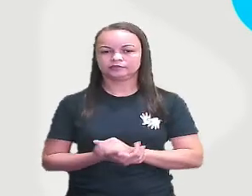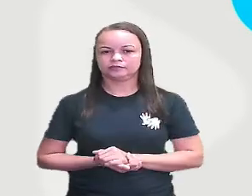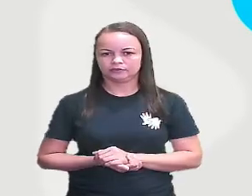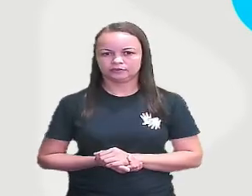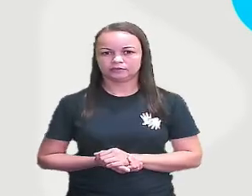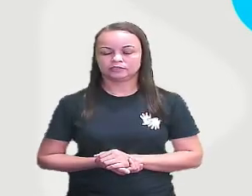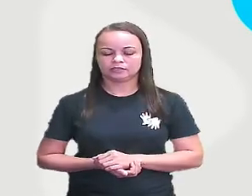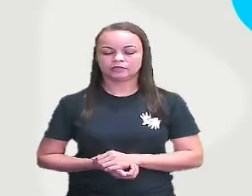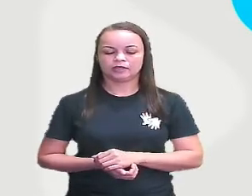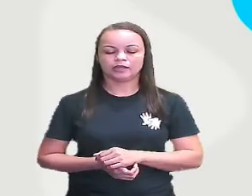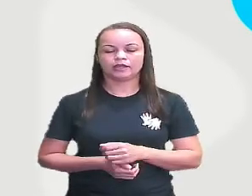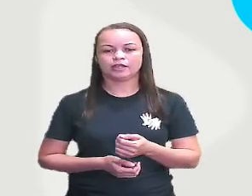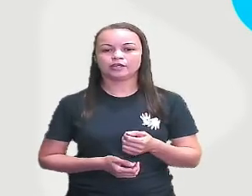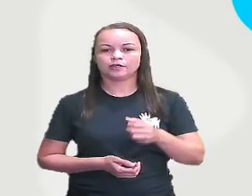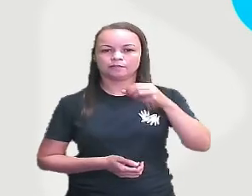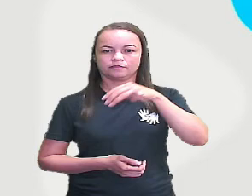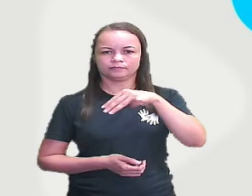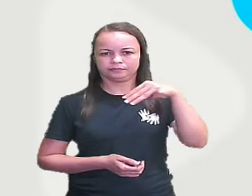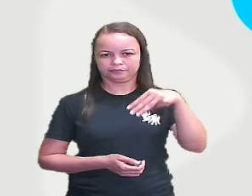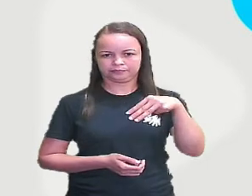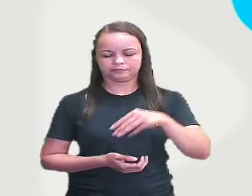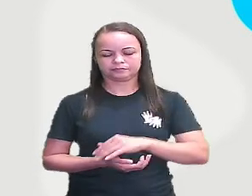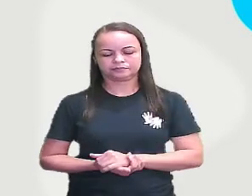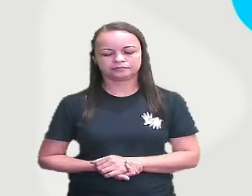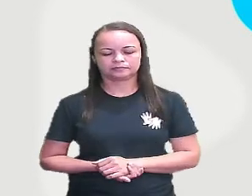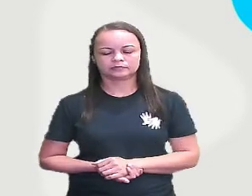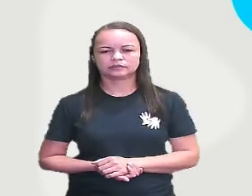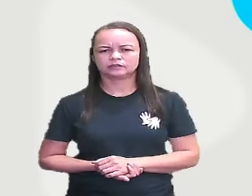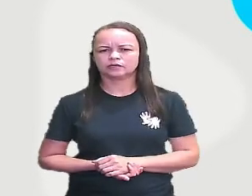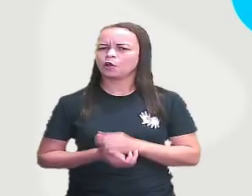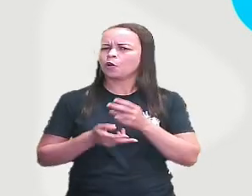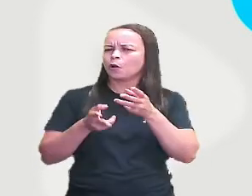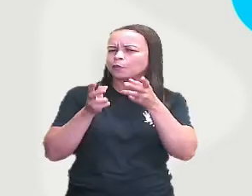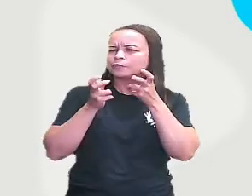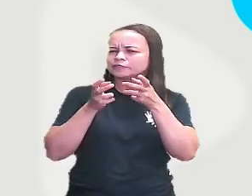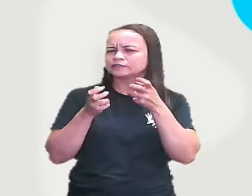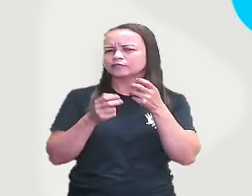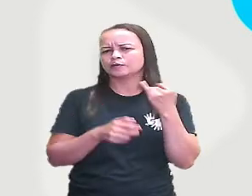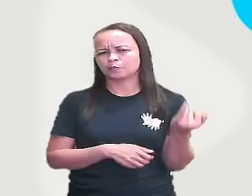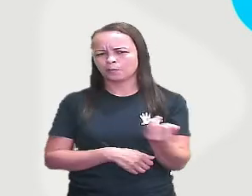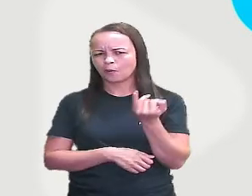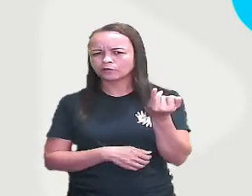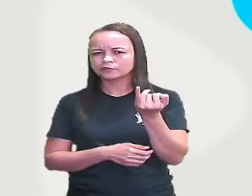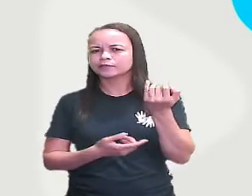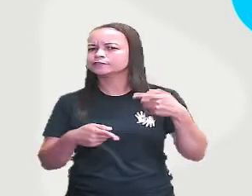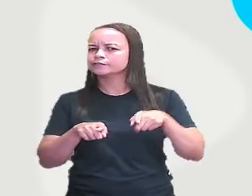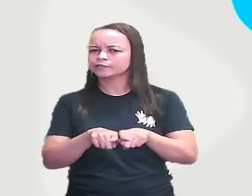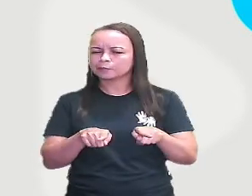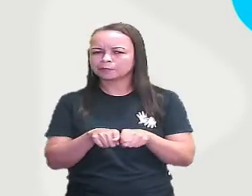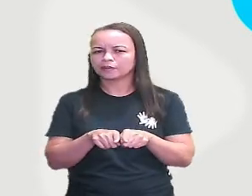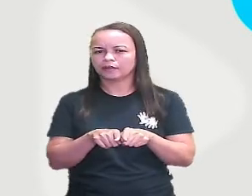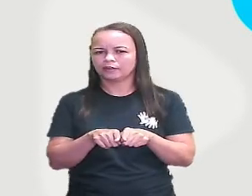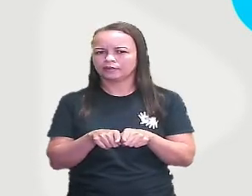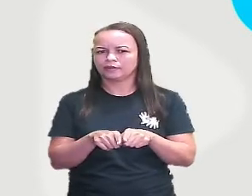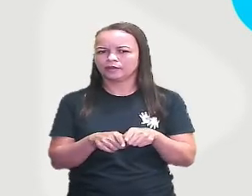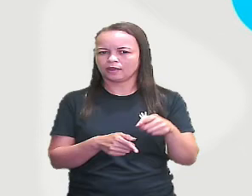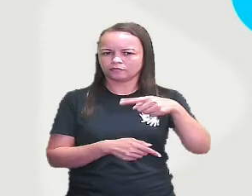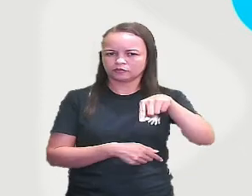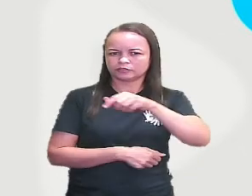em milímetros. Agora, uma observação muito importante, turma do quinto